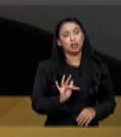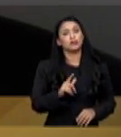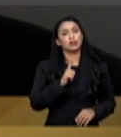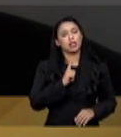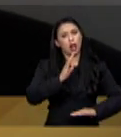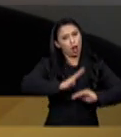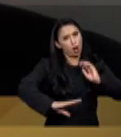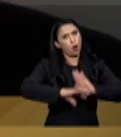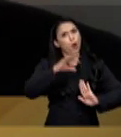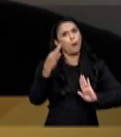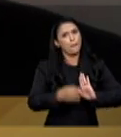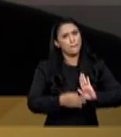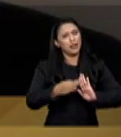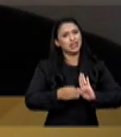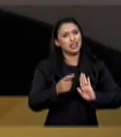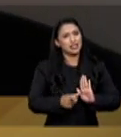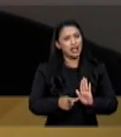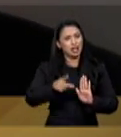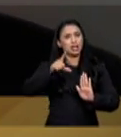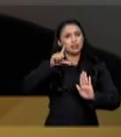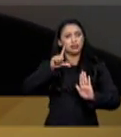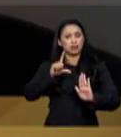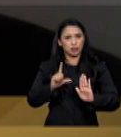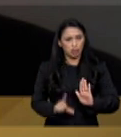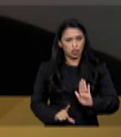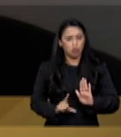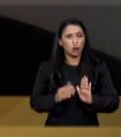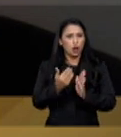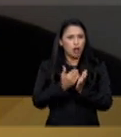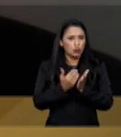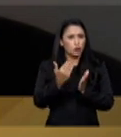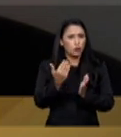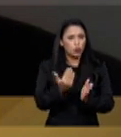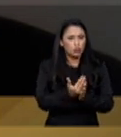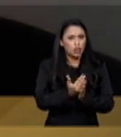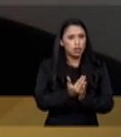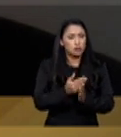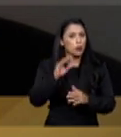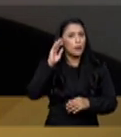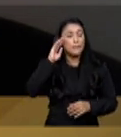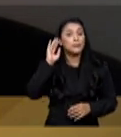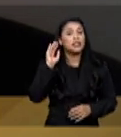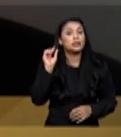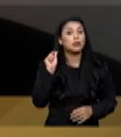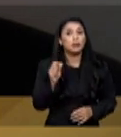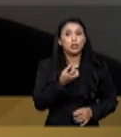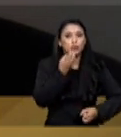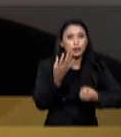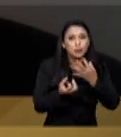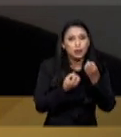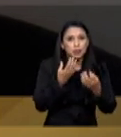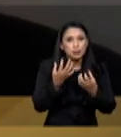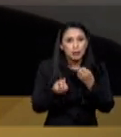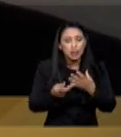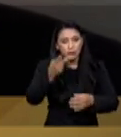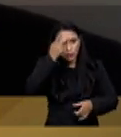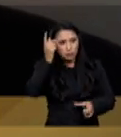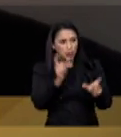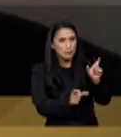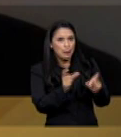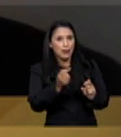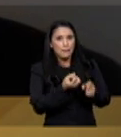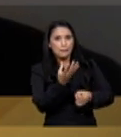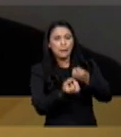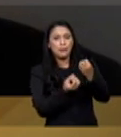sua competência originária, principalmente na remessa de termos de depoimento de colaboradores